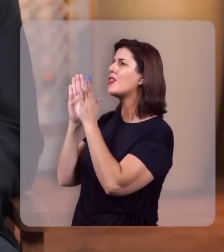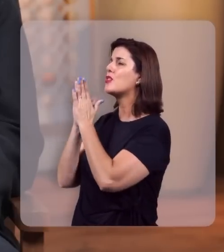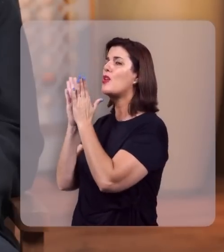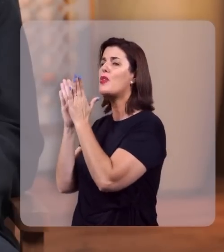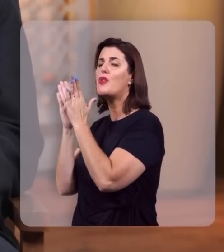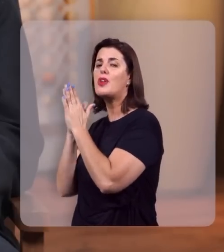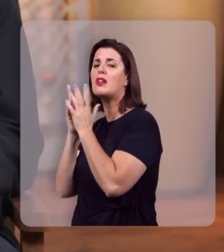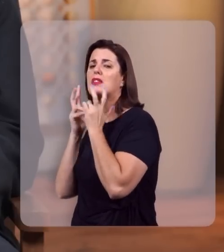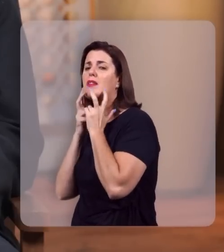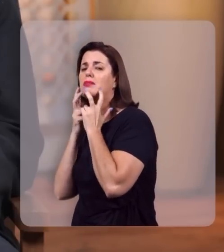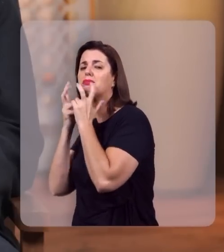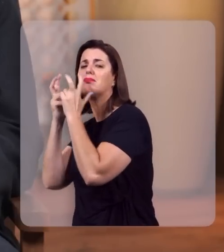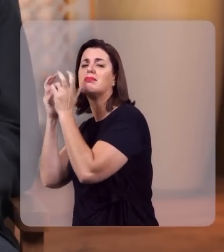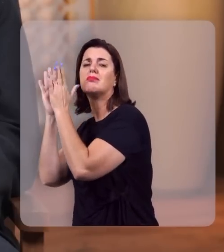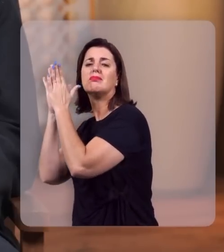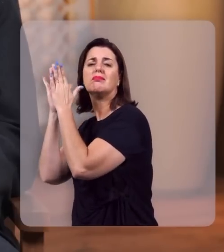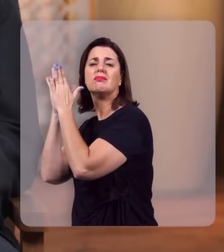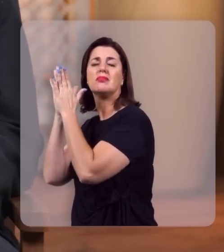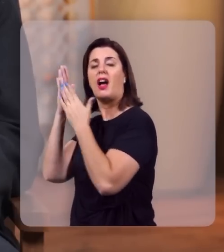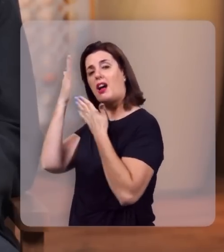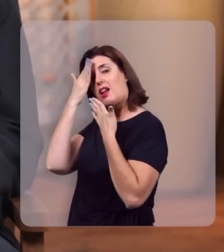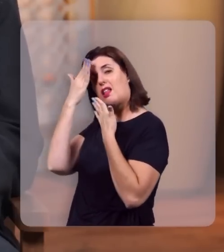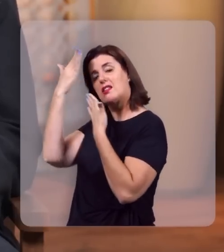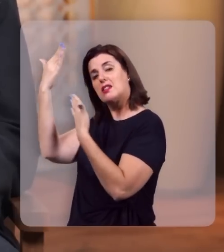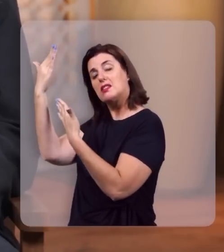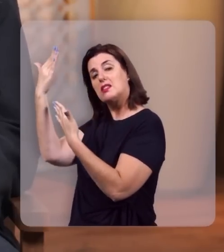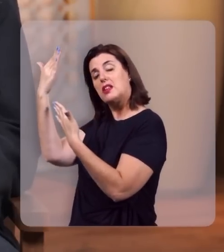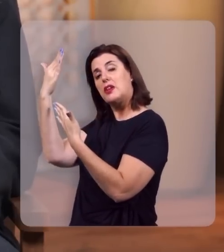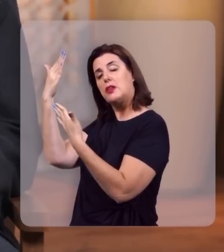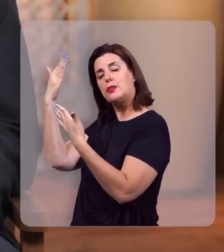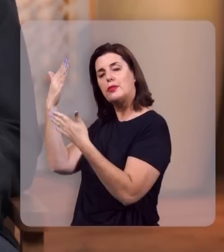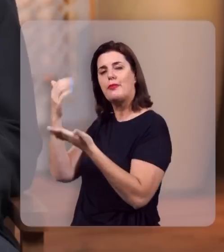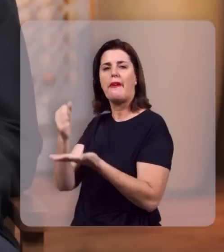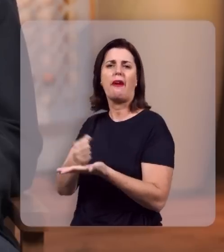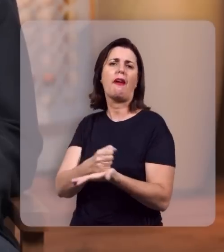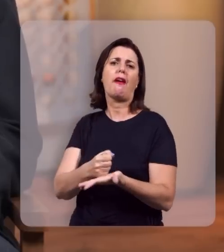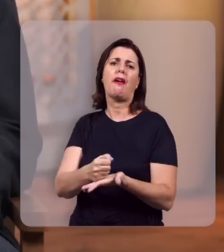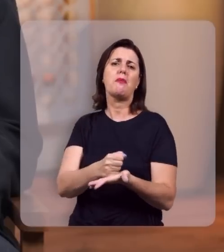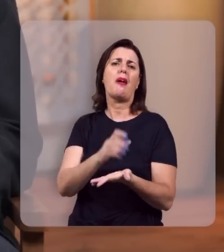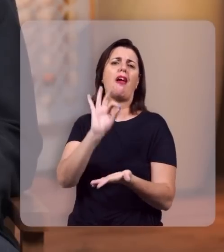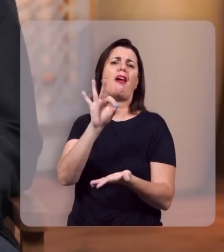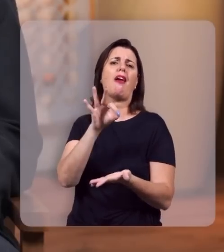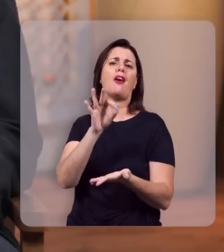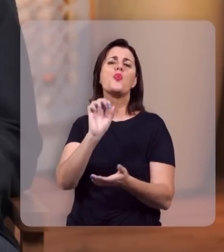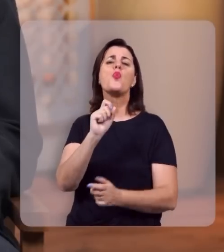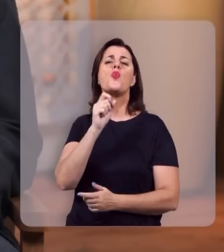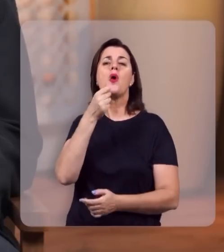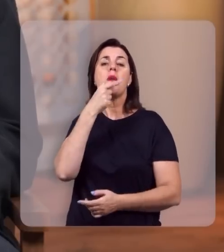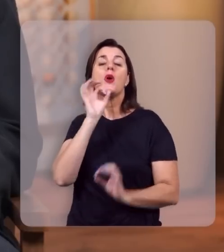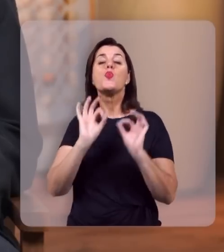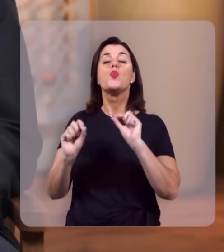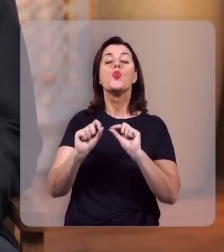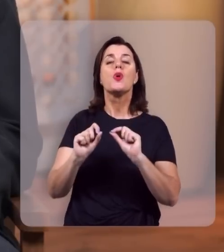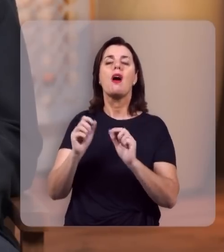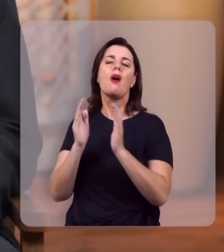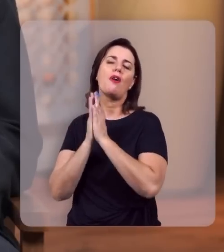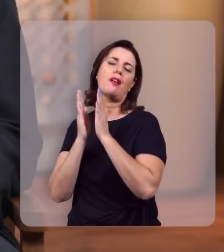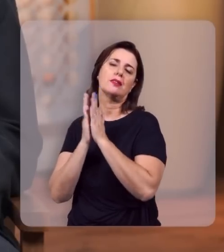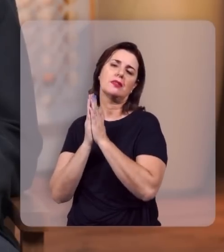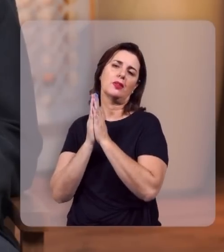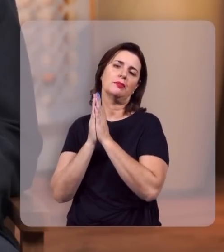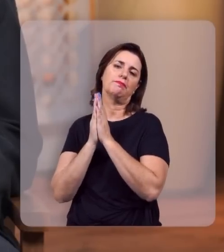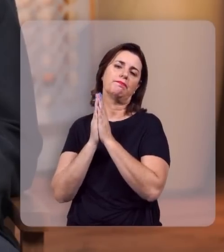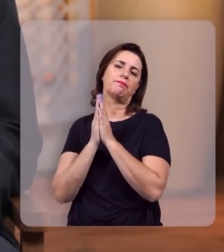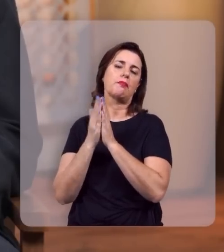oração e pela súplica e com ações de graças. O remédio é a oração, Reverendo Rodrigo. Há algum